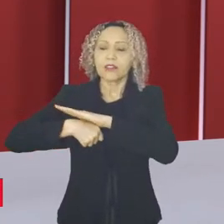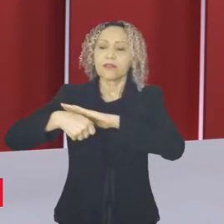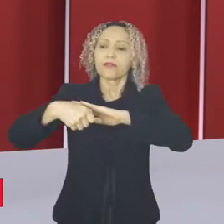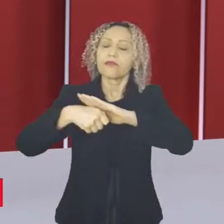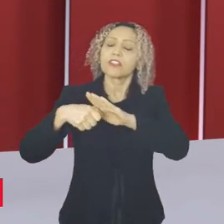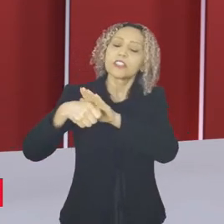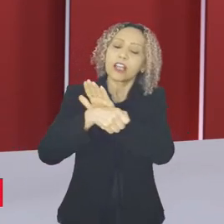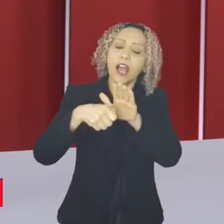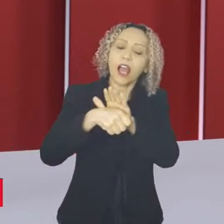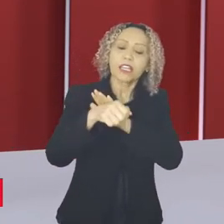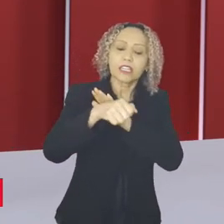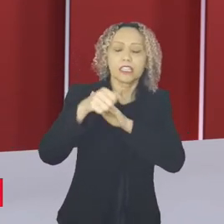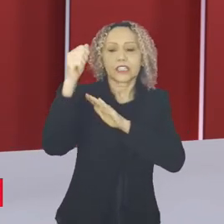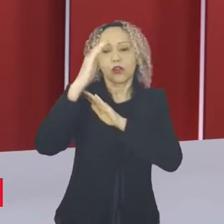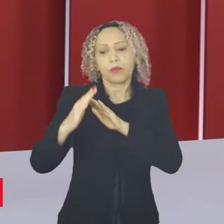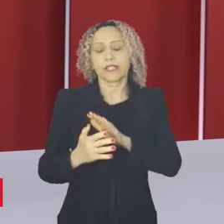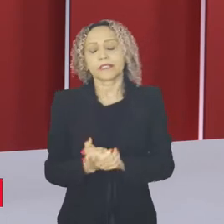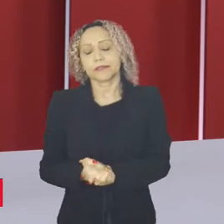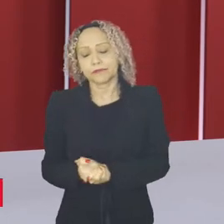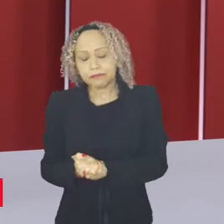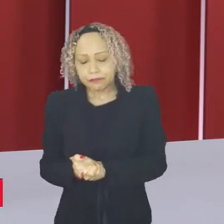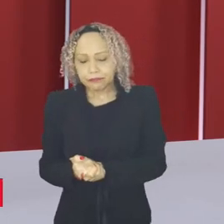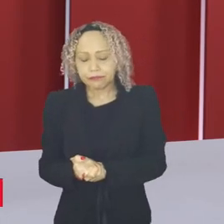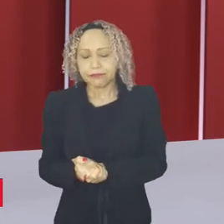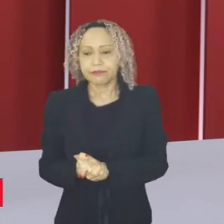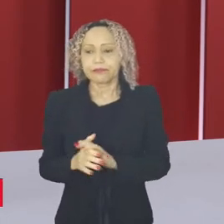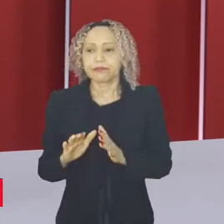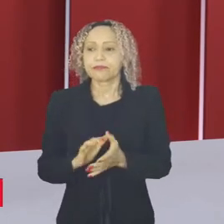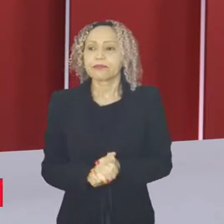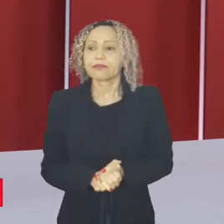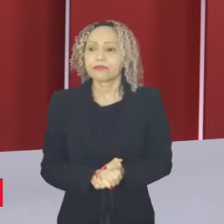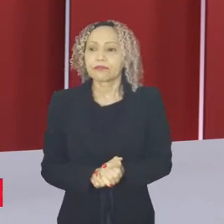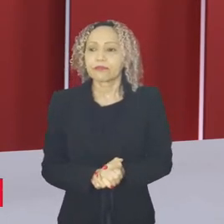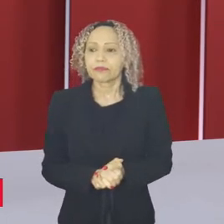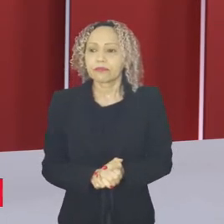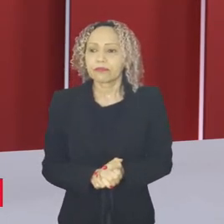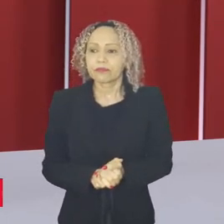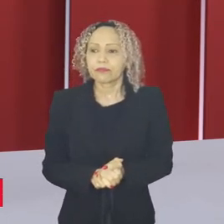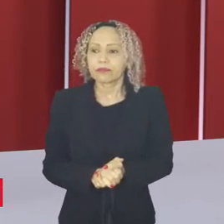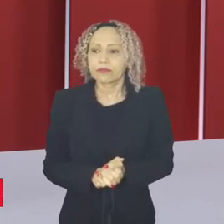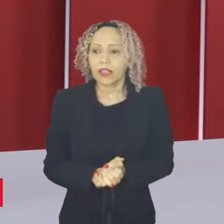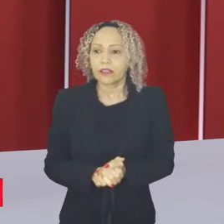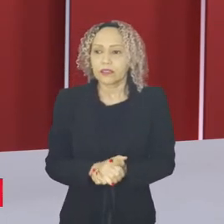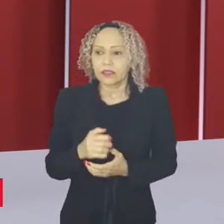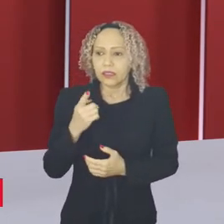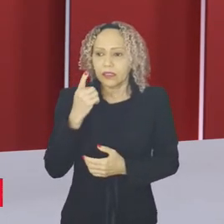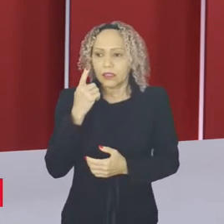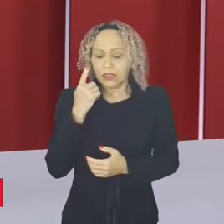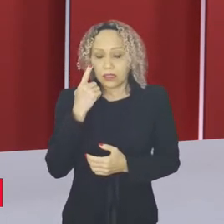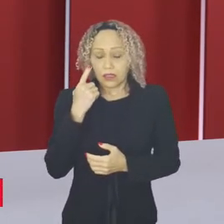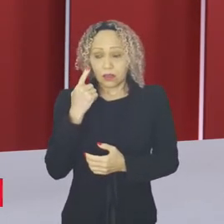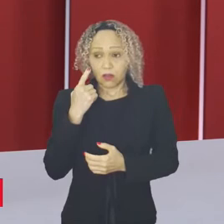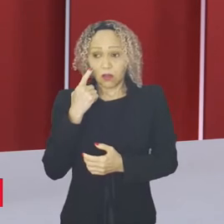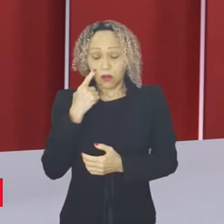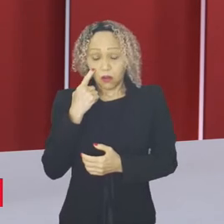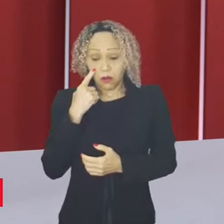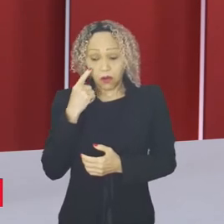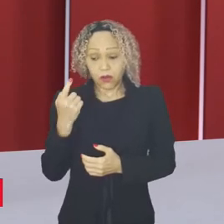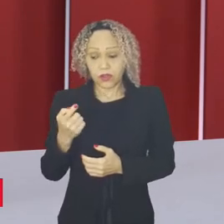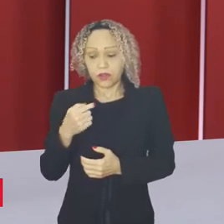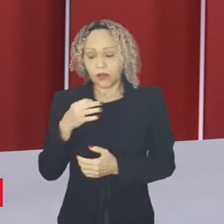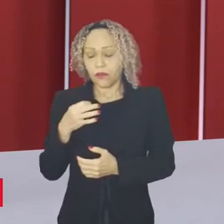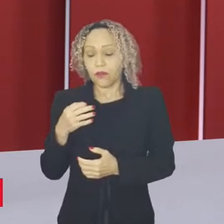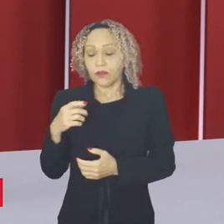querida Tereza Campelo. Deixa eu passar para vocês aqui. Gente, eu vi uma mensagem aqui maravilhosa. Vamos fazer chegar o presidente Lula, porque eu achei